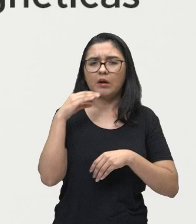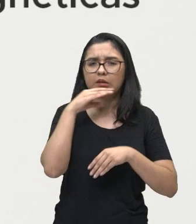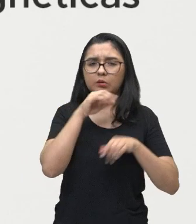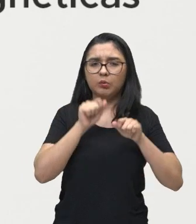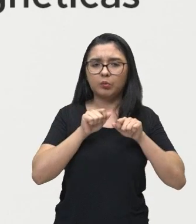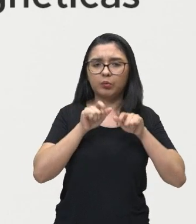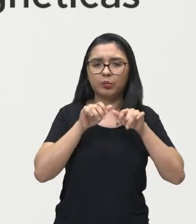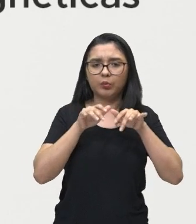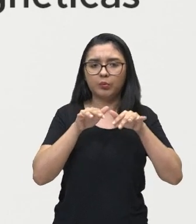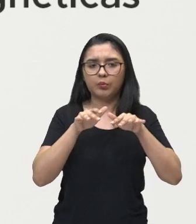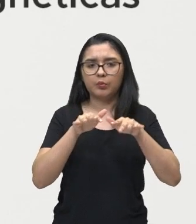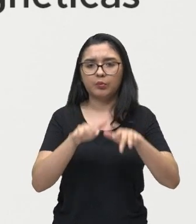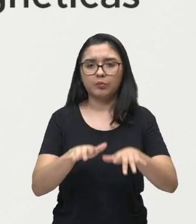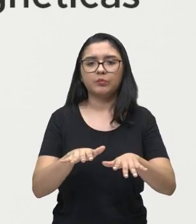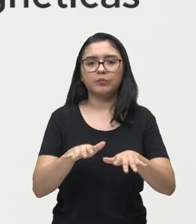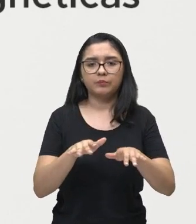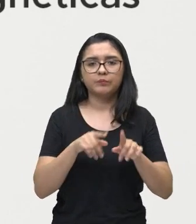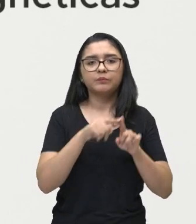de ondas